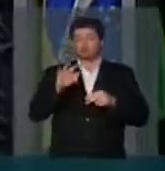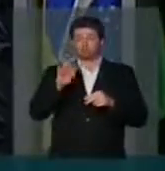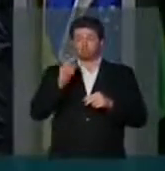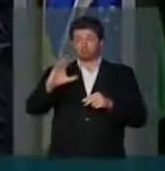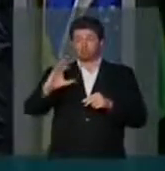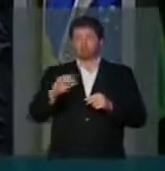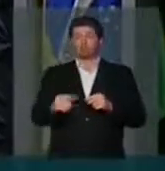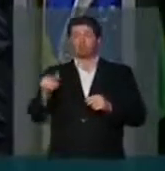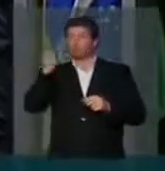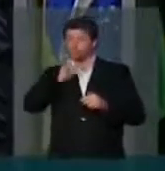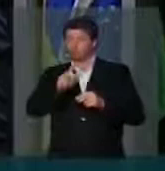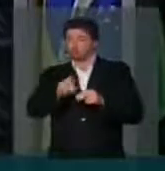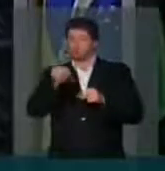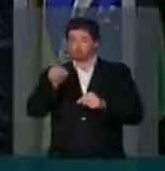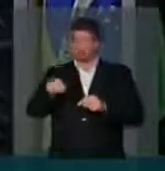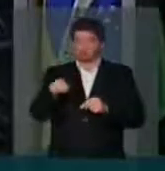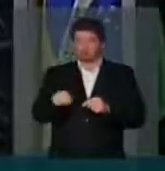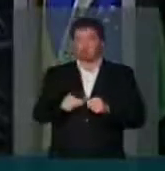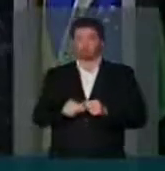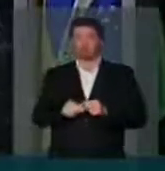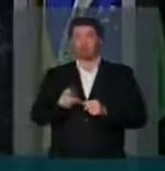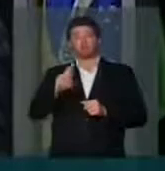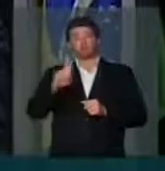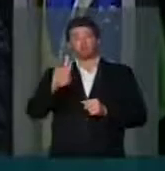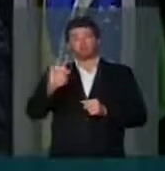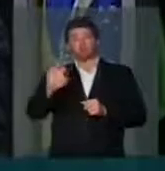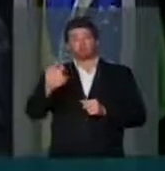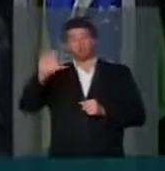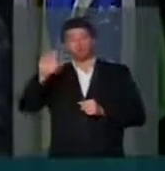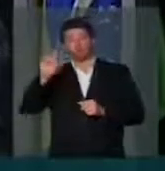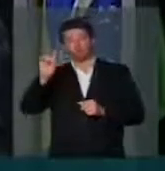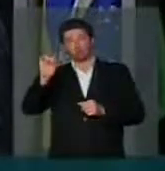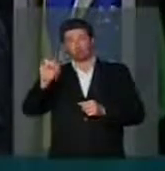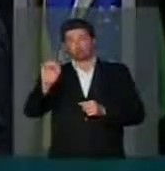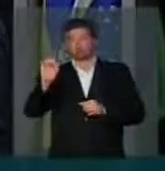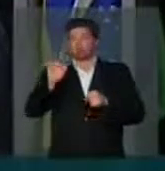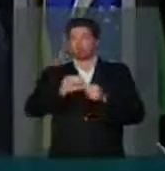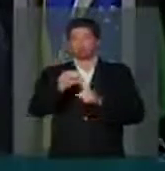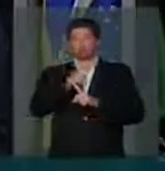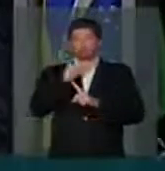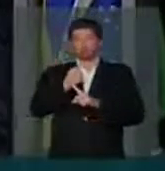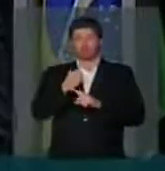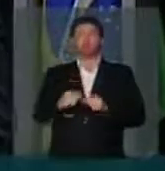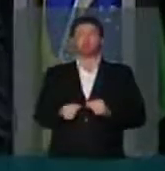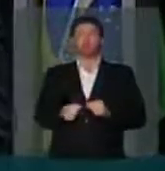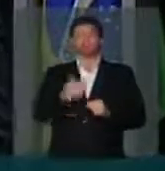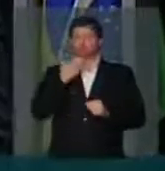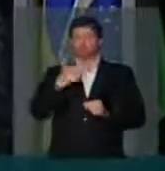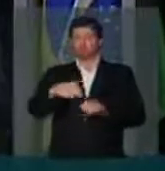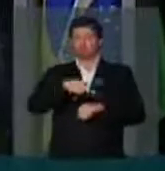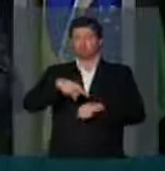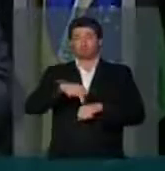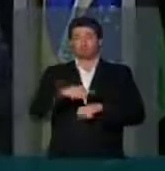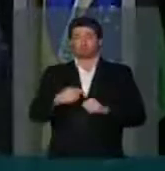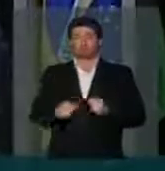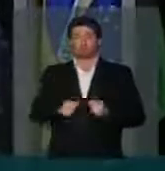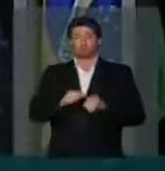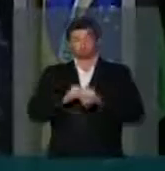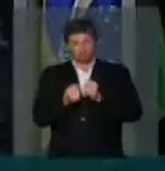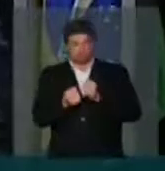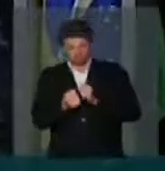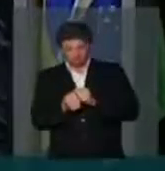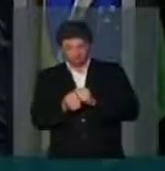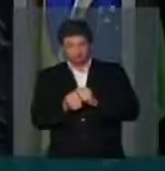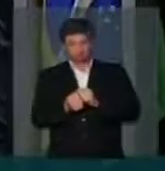República, Fernando Henrique Cardoso, e Ruth Cardoso, fizeram na parte social e para esse país. O arranjo